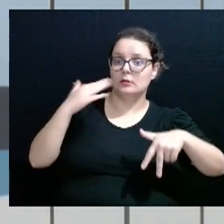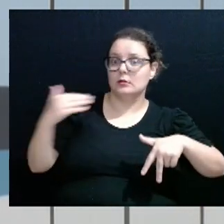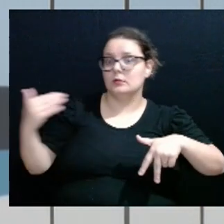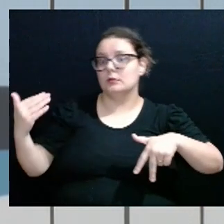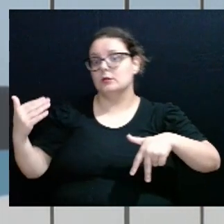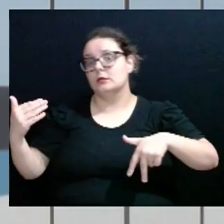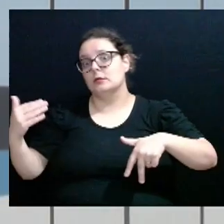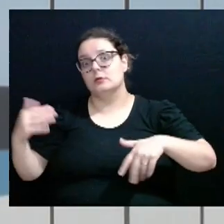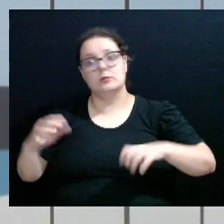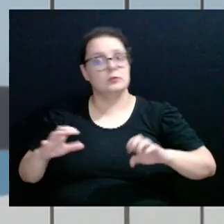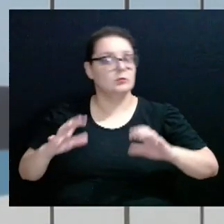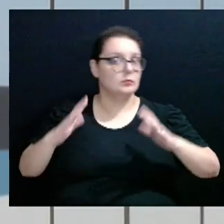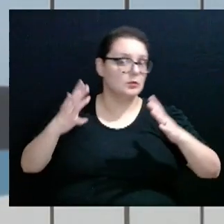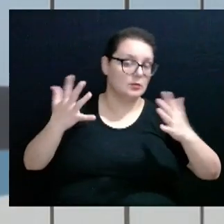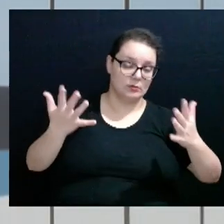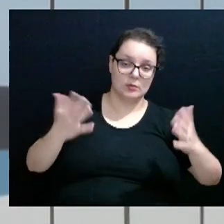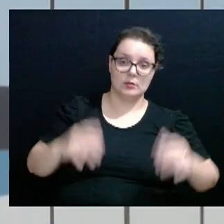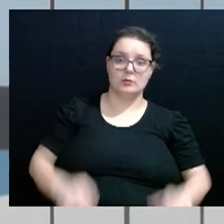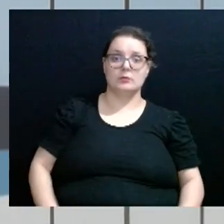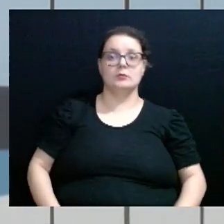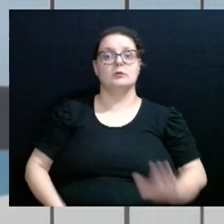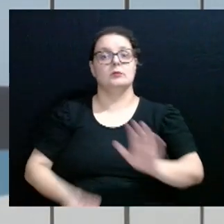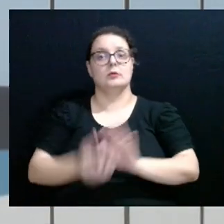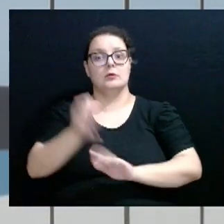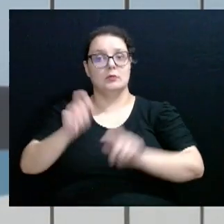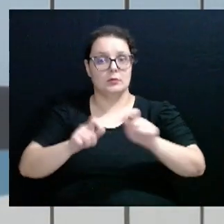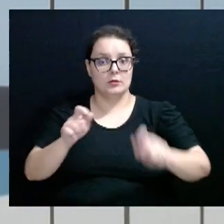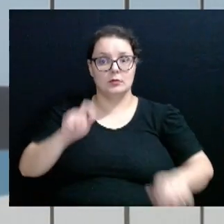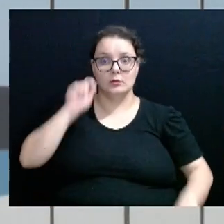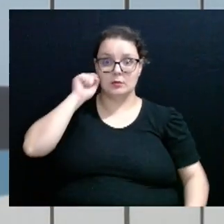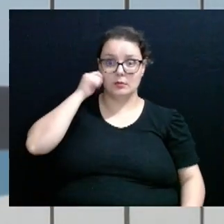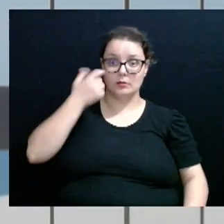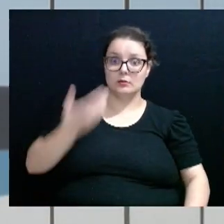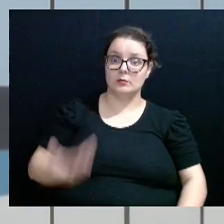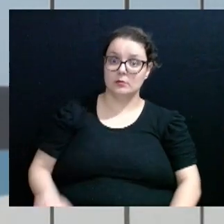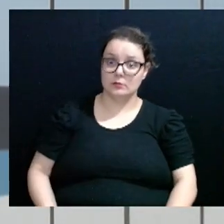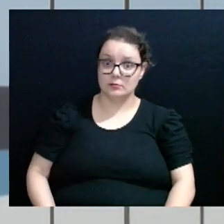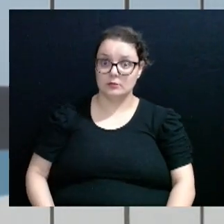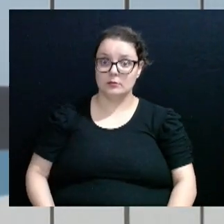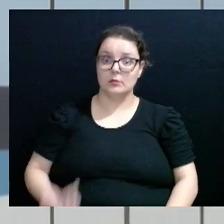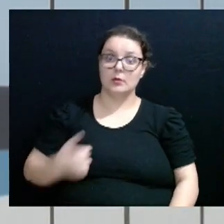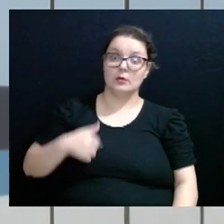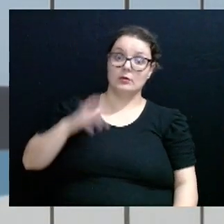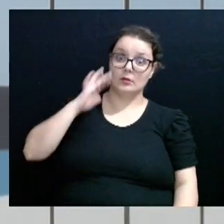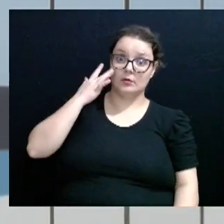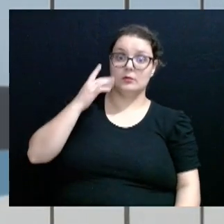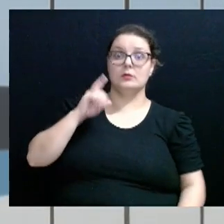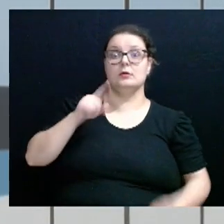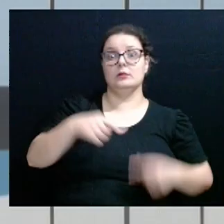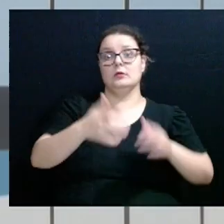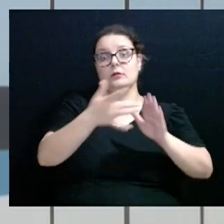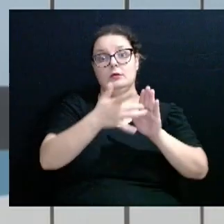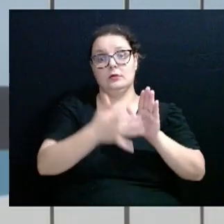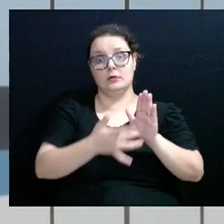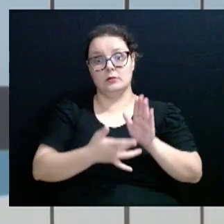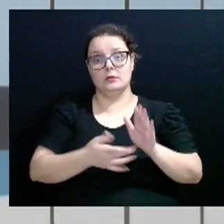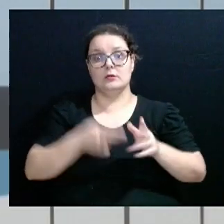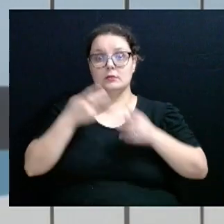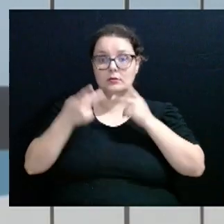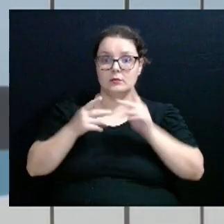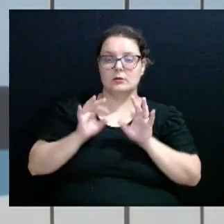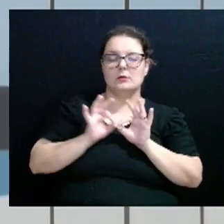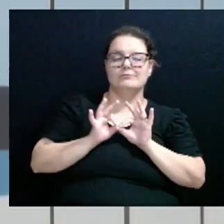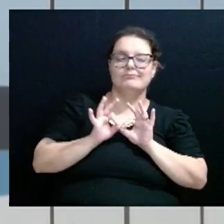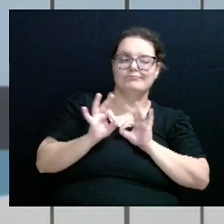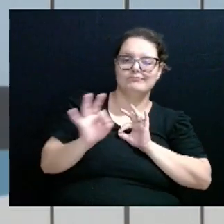eventos criados por pessoas negras. Eu ainda acho que as outras pautas que você comentou ainda estão um pouco distante de achar